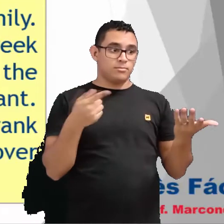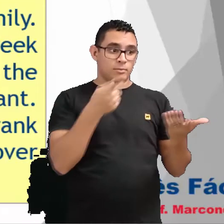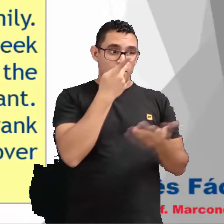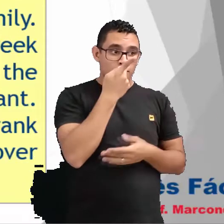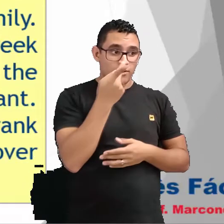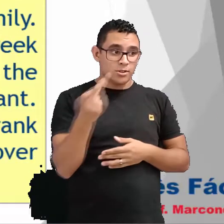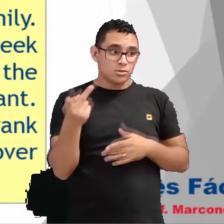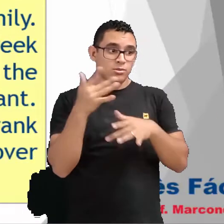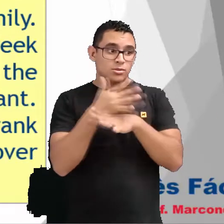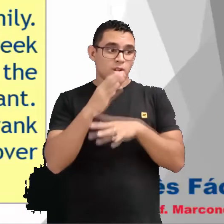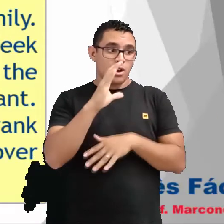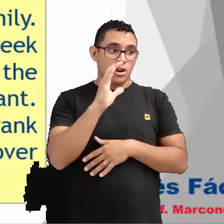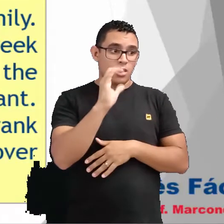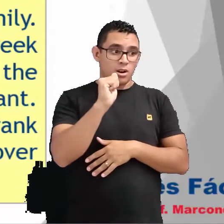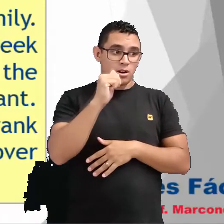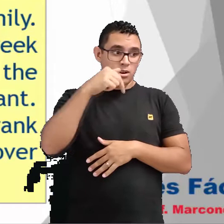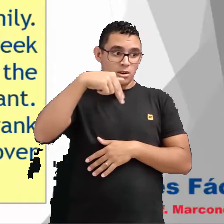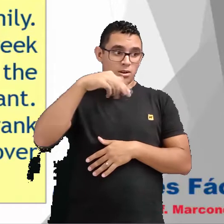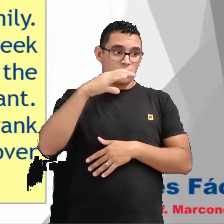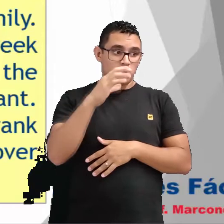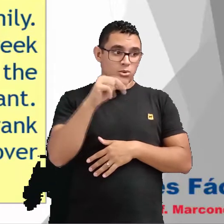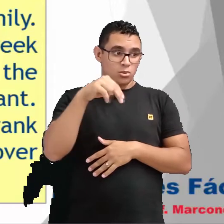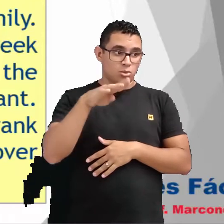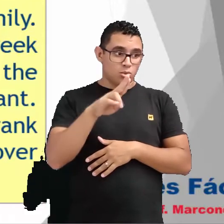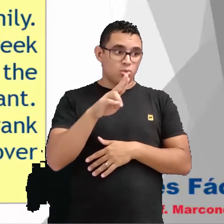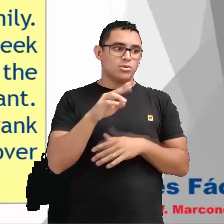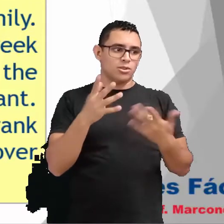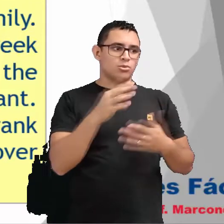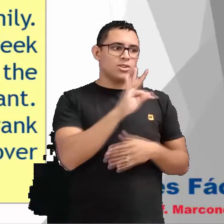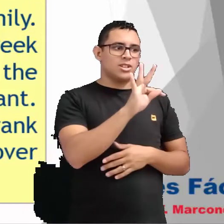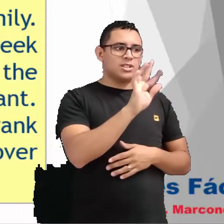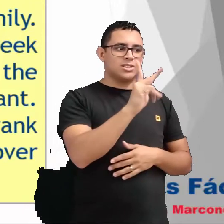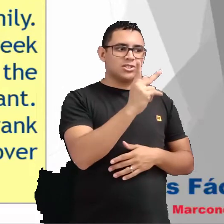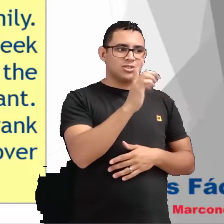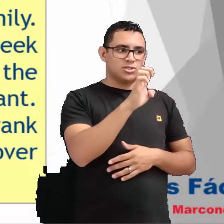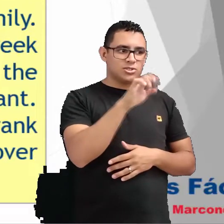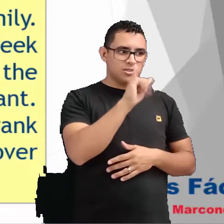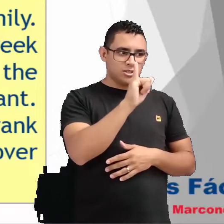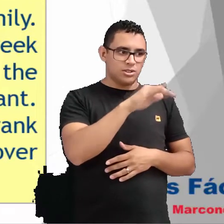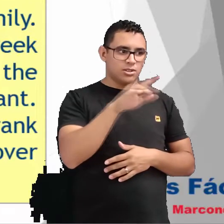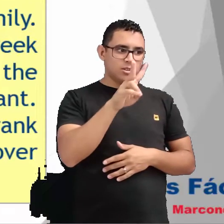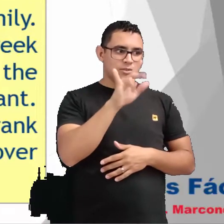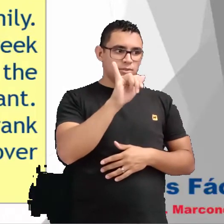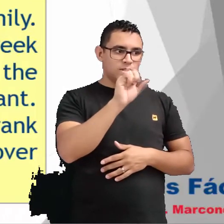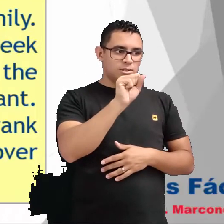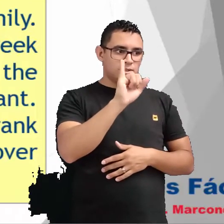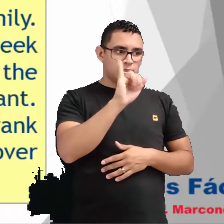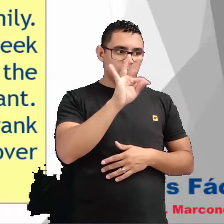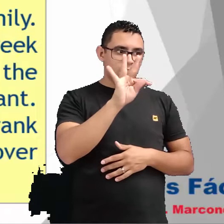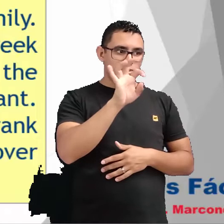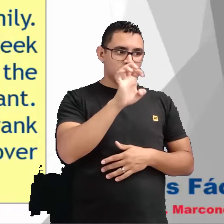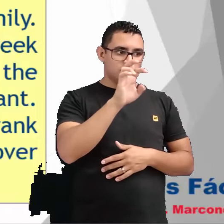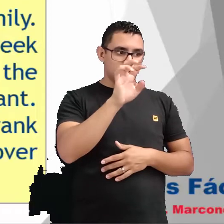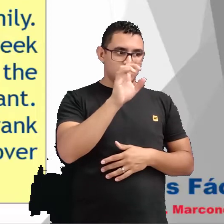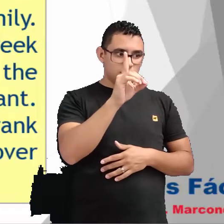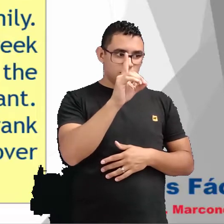visited Cancun in Mexico. Olha só o verbo to visit aqui, tranquilo, né? Conjugado como it is a regular